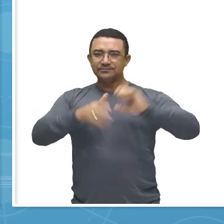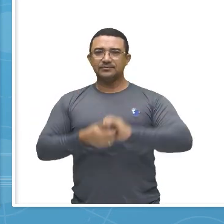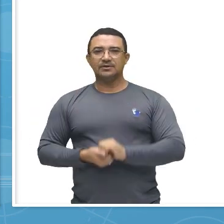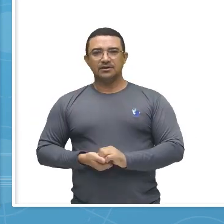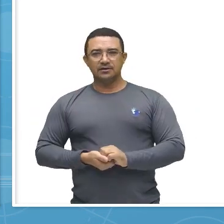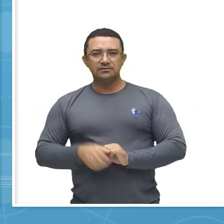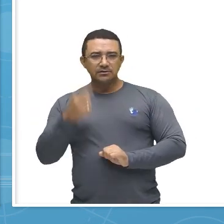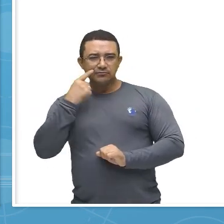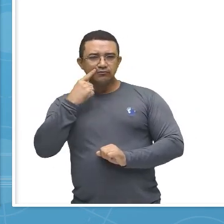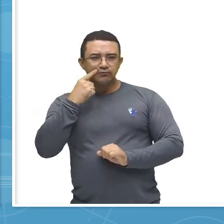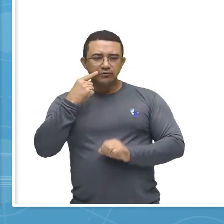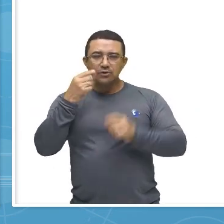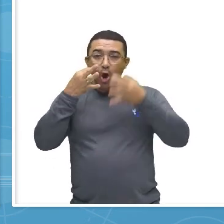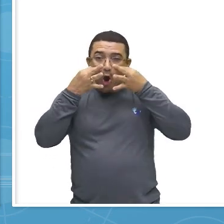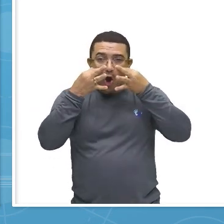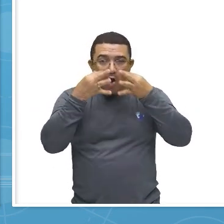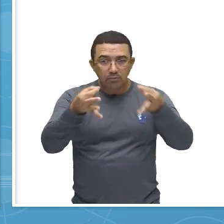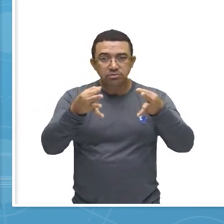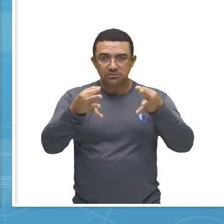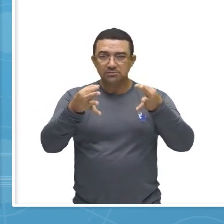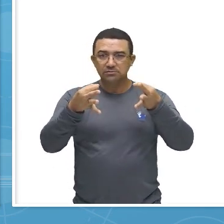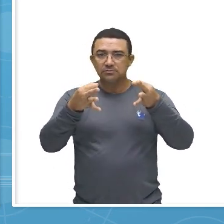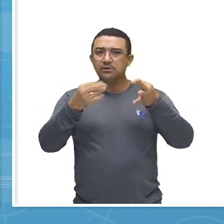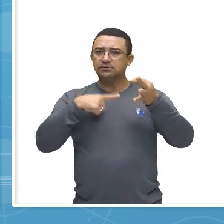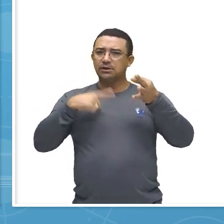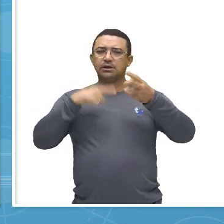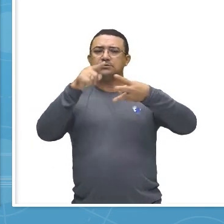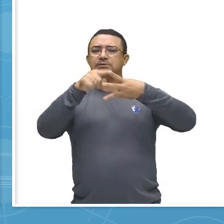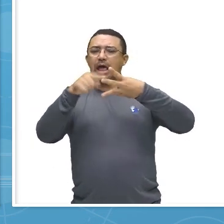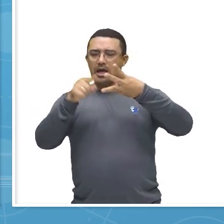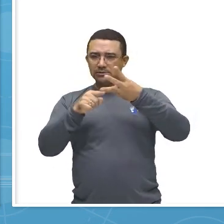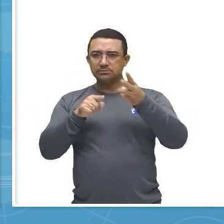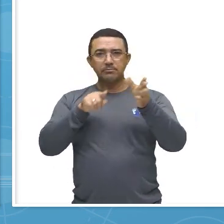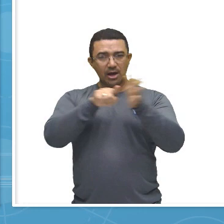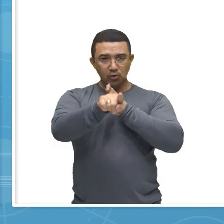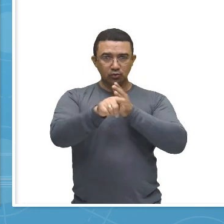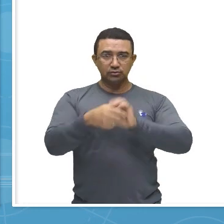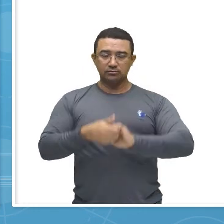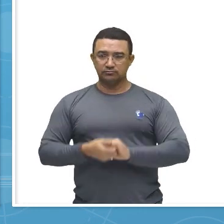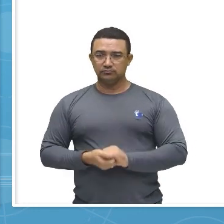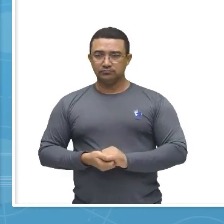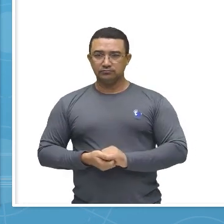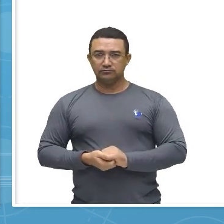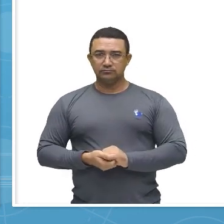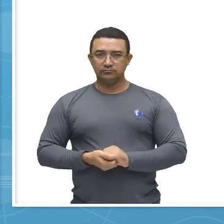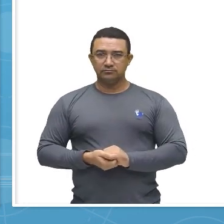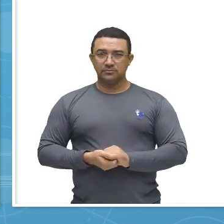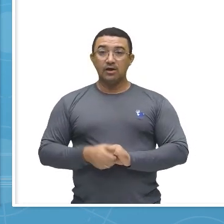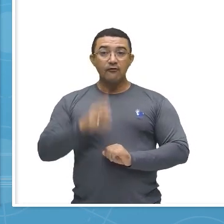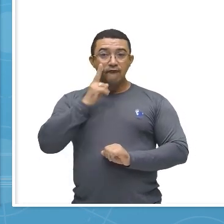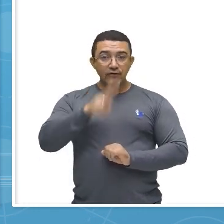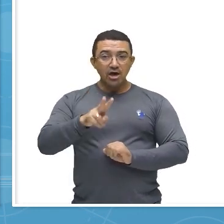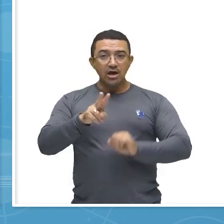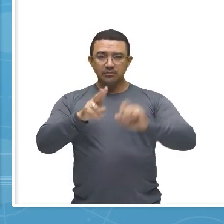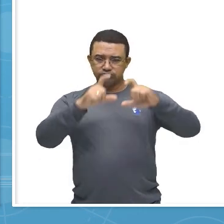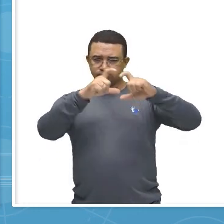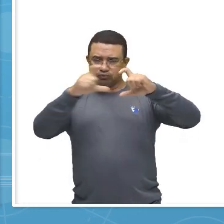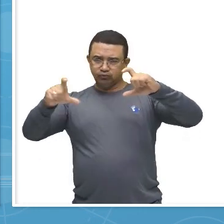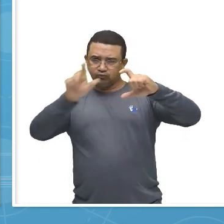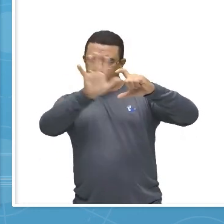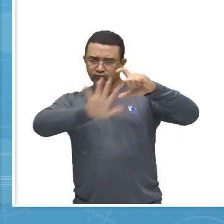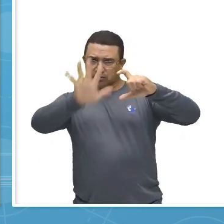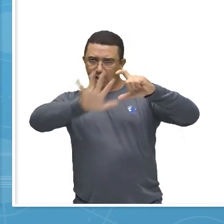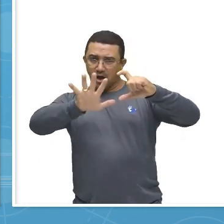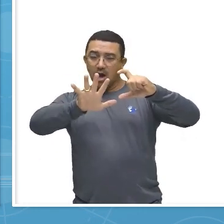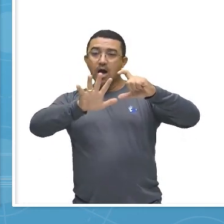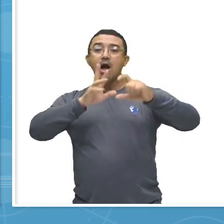Você vai observar essa charge e temos 3 questões. A DLI é um pouco longa, então você vai observar essa charge e vai